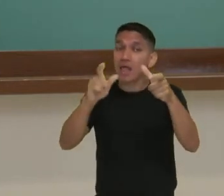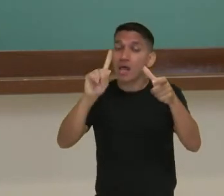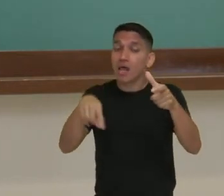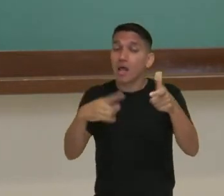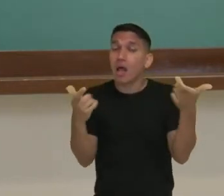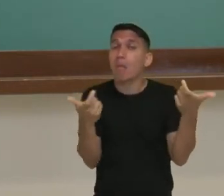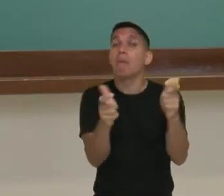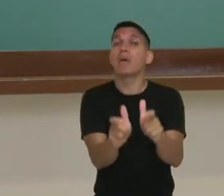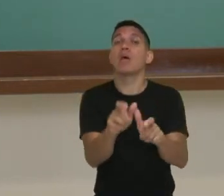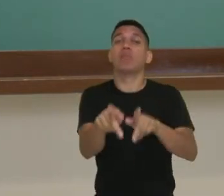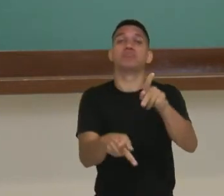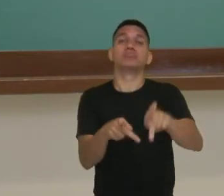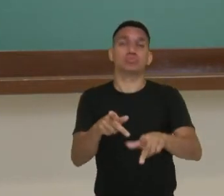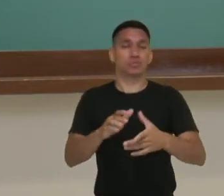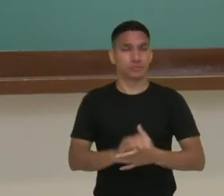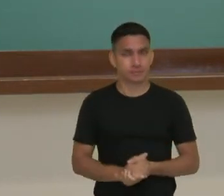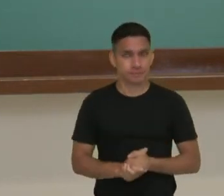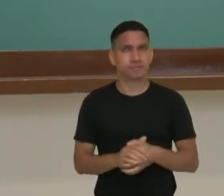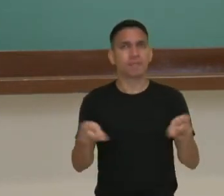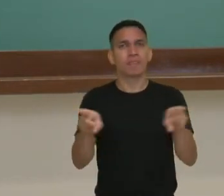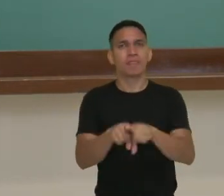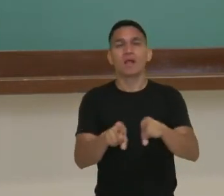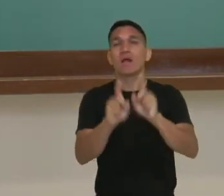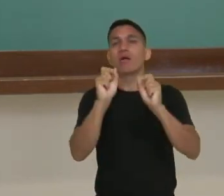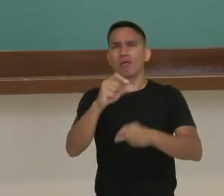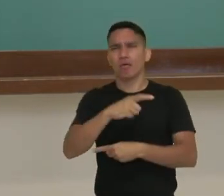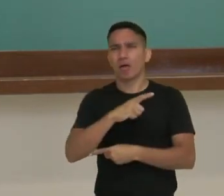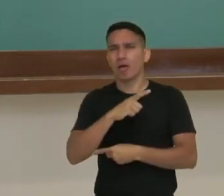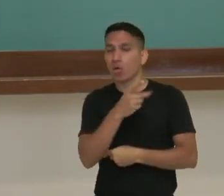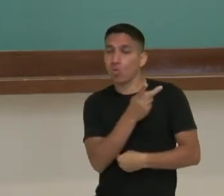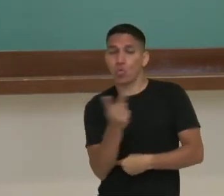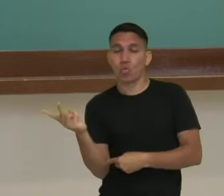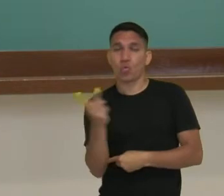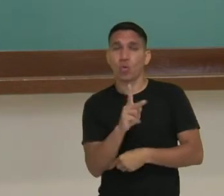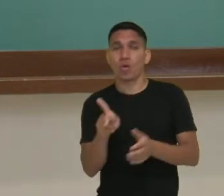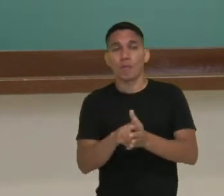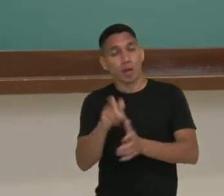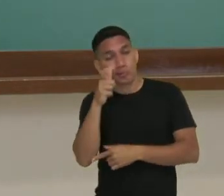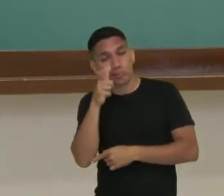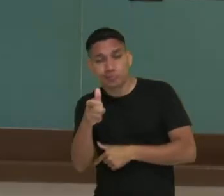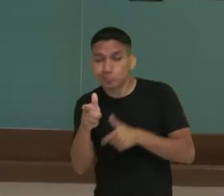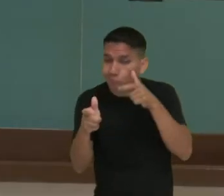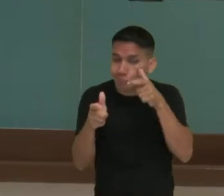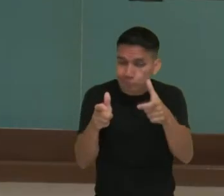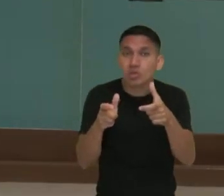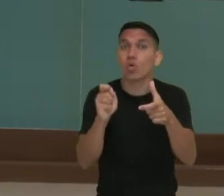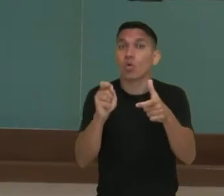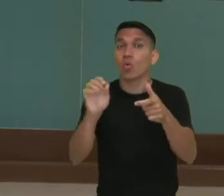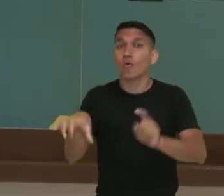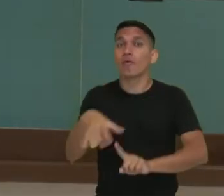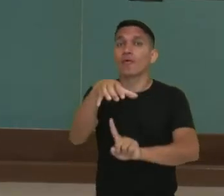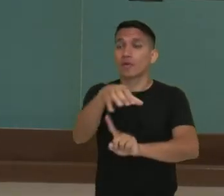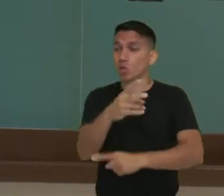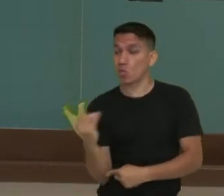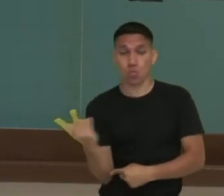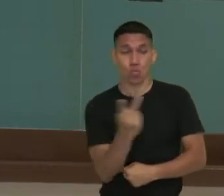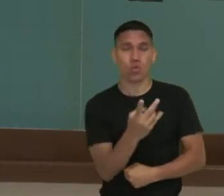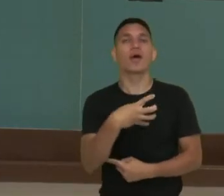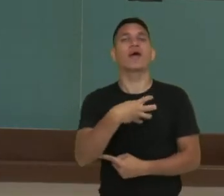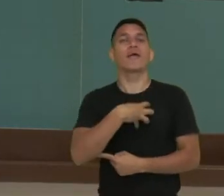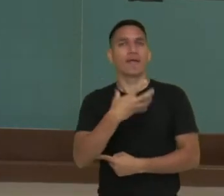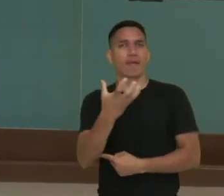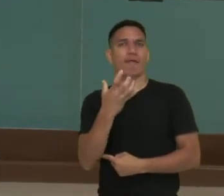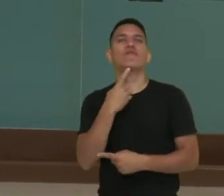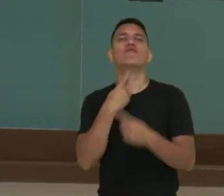da população. Também tinham interesses na monarquia, e eles desejavam, ambos os grupos, que